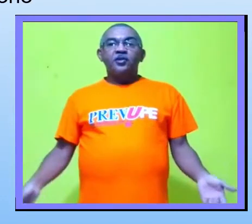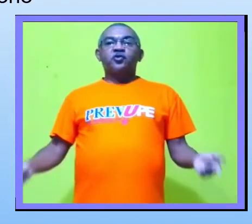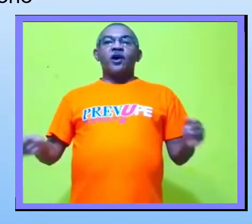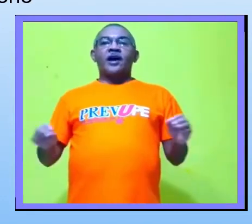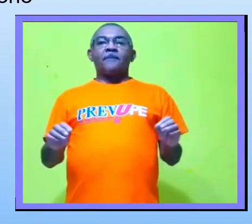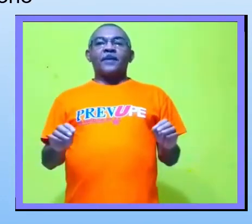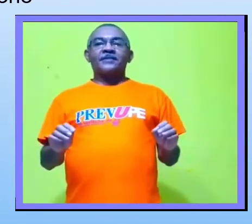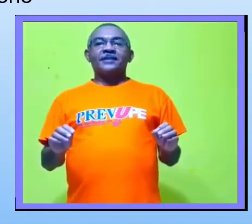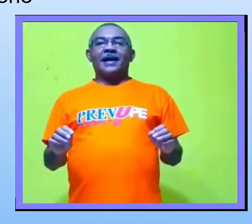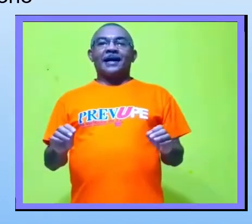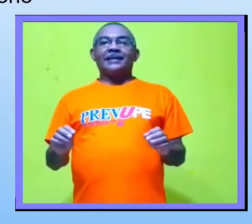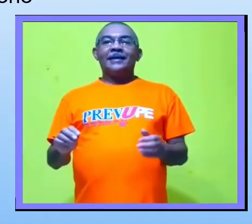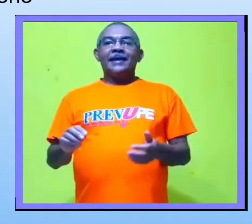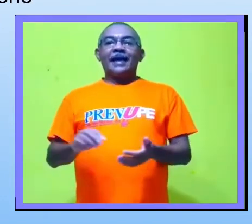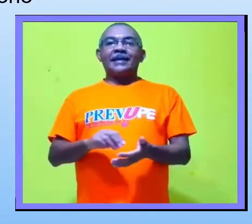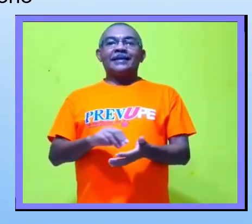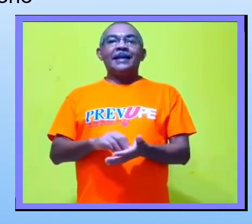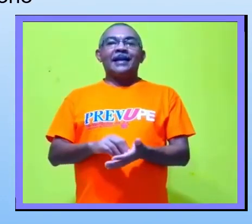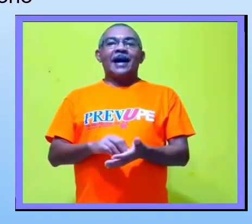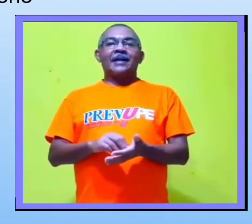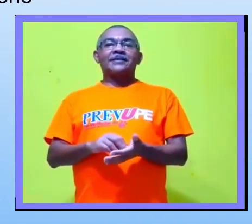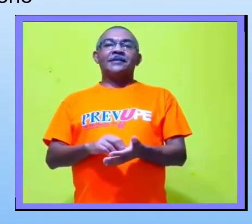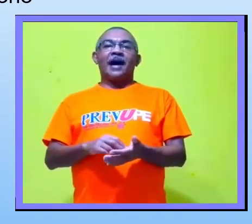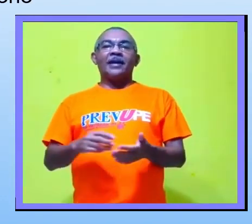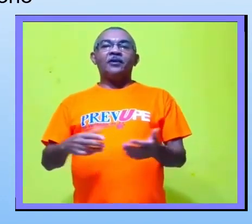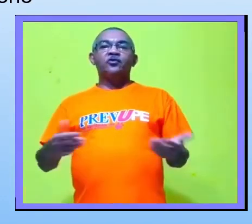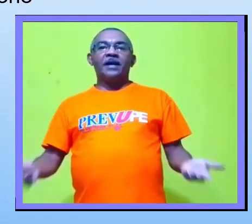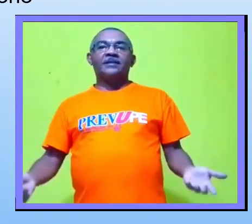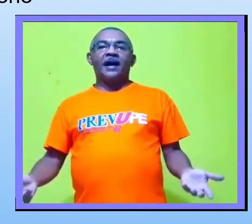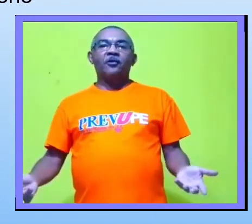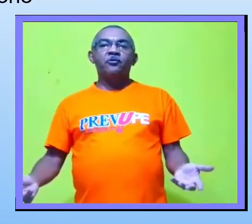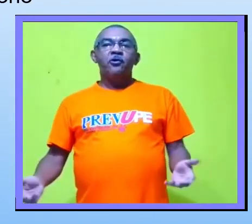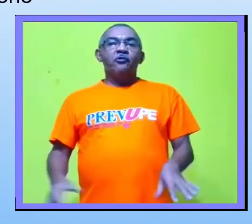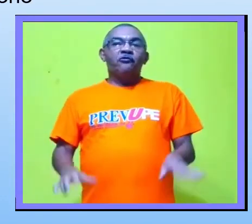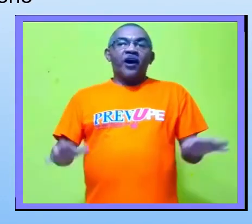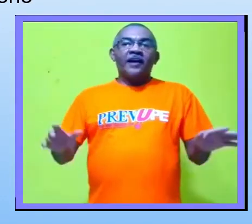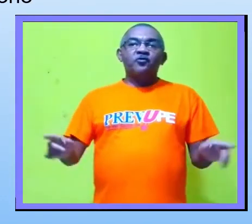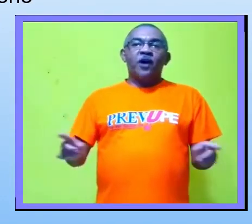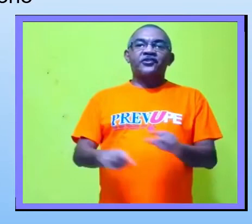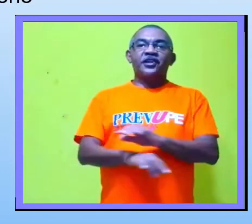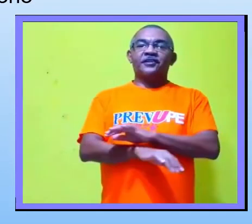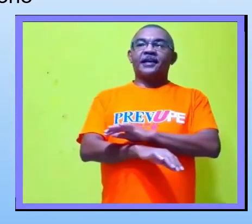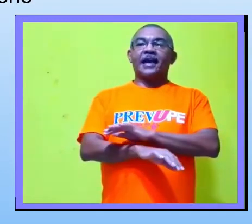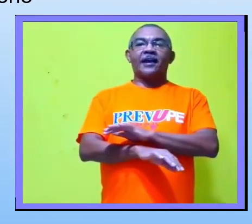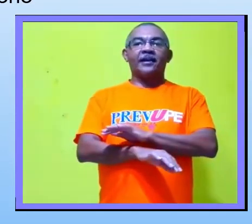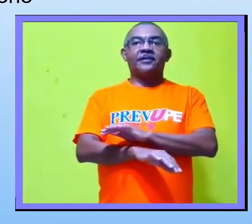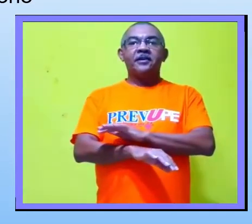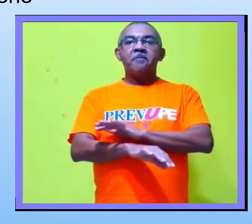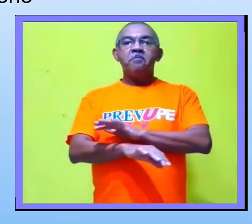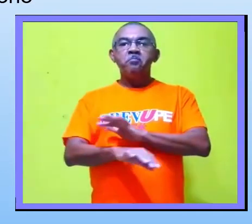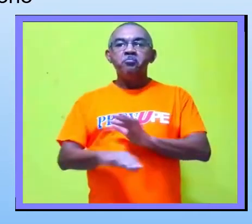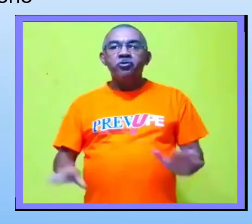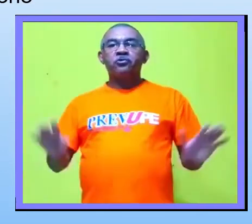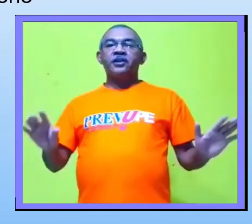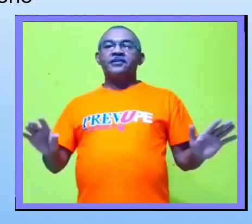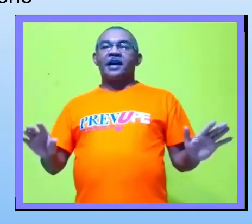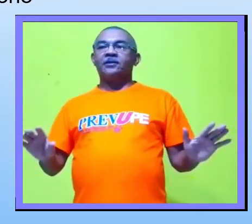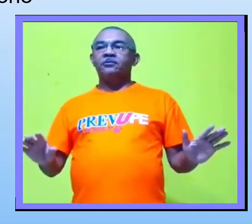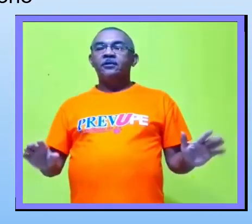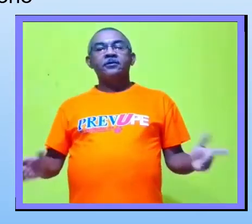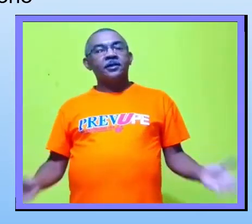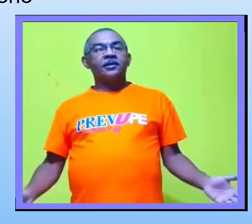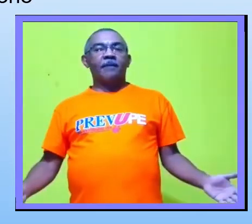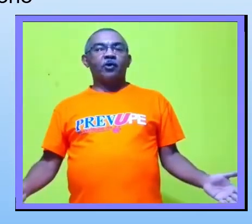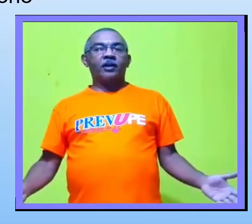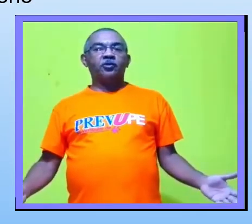aplicações. Sua capacidade de ligar-se a íons metálicos o faz um agente quelante muito